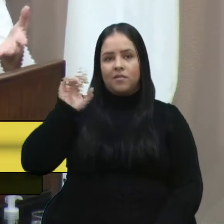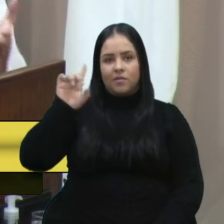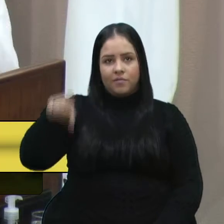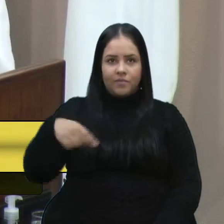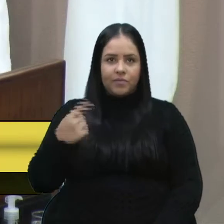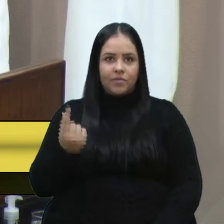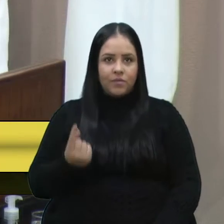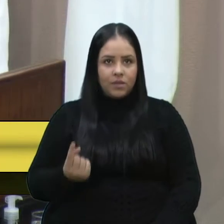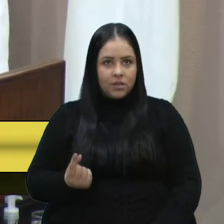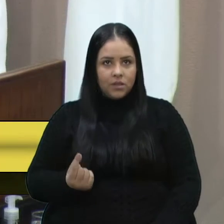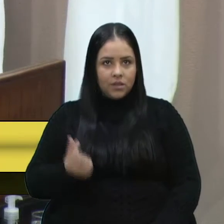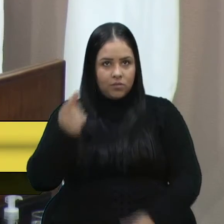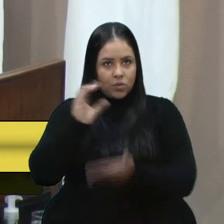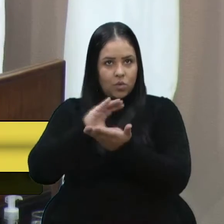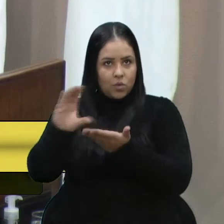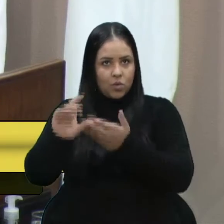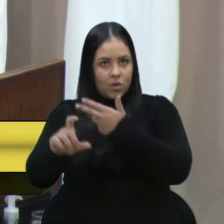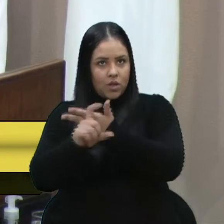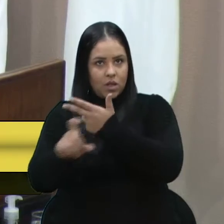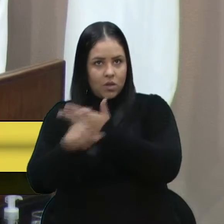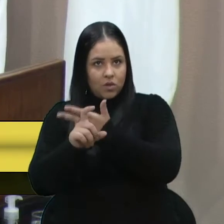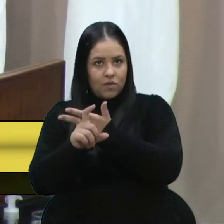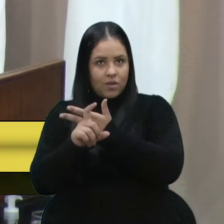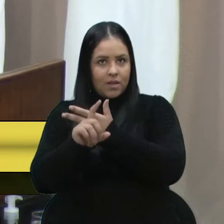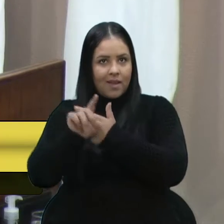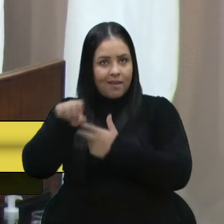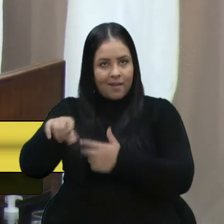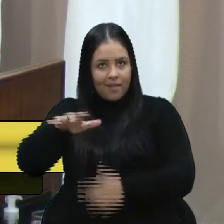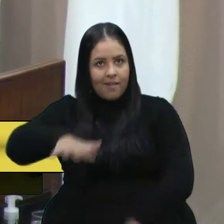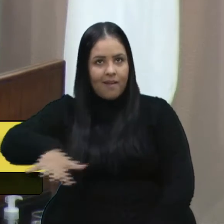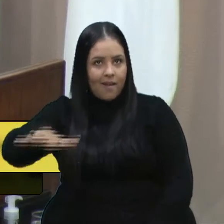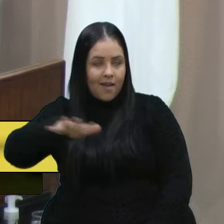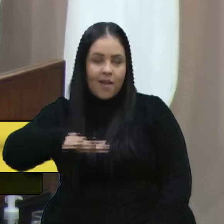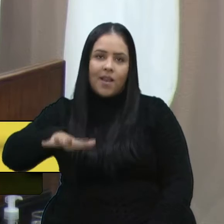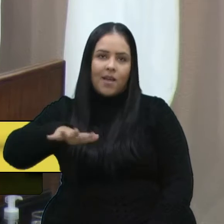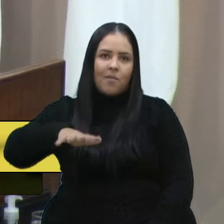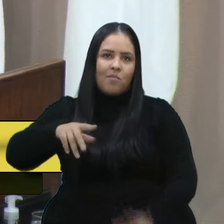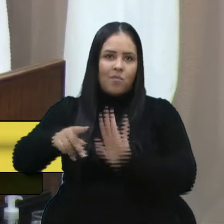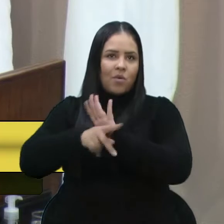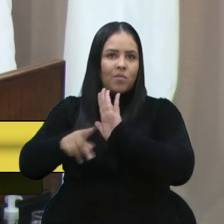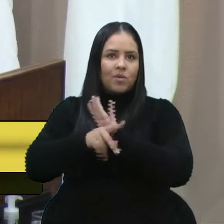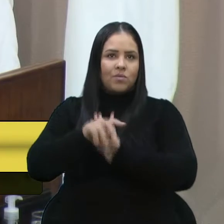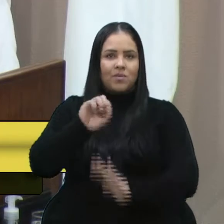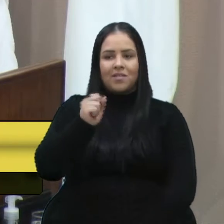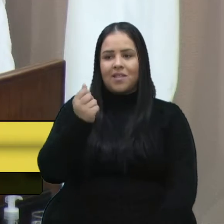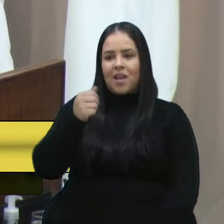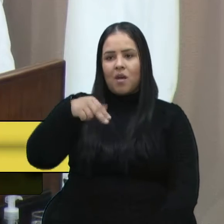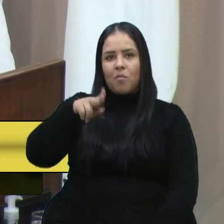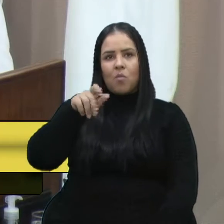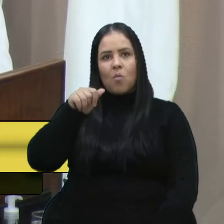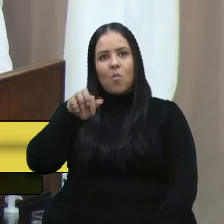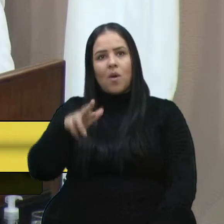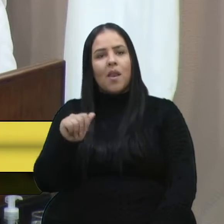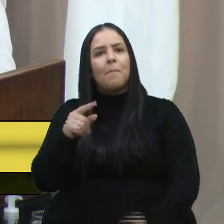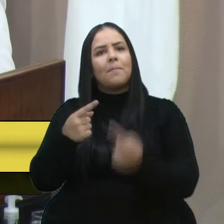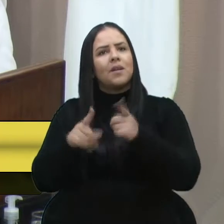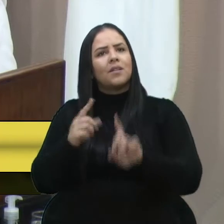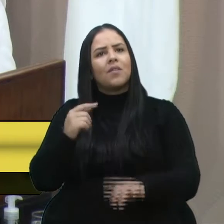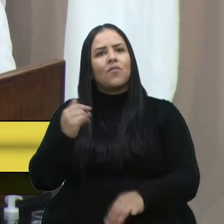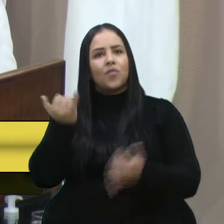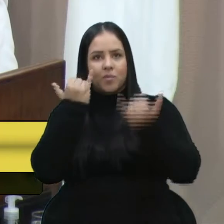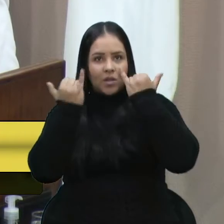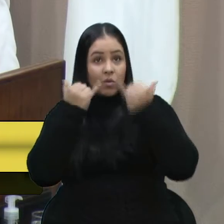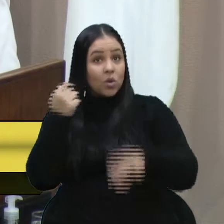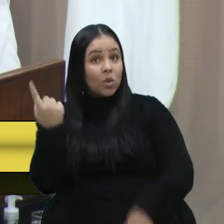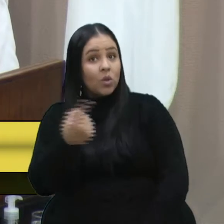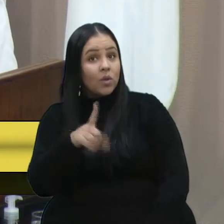Poder Executivo naquela bacia de água, né, na bacia do Samuara, mas a informação que nós temos que, nesse momento,